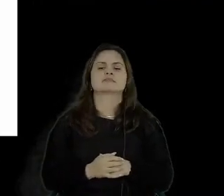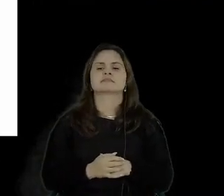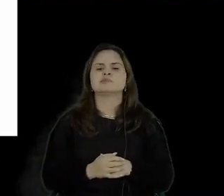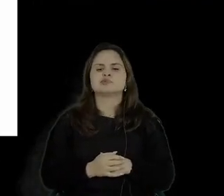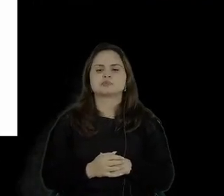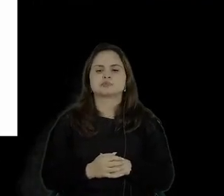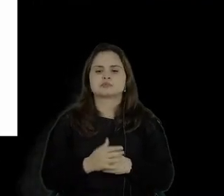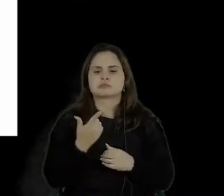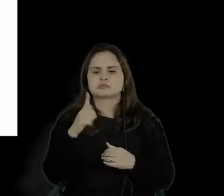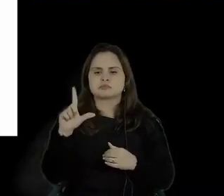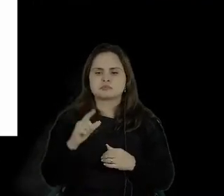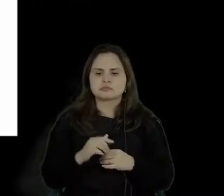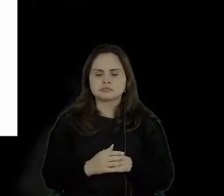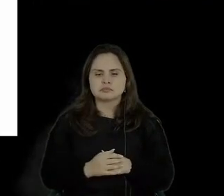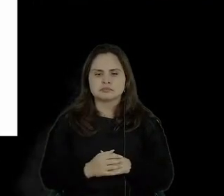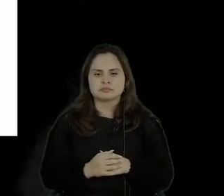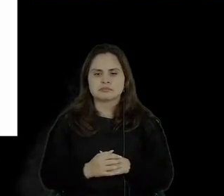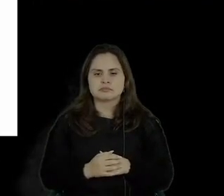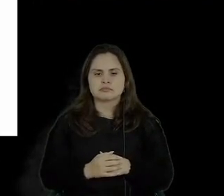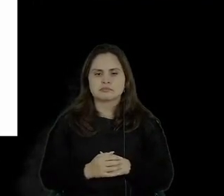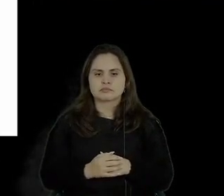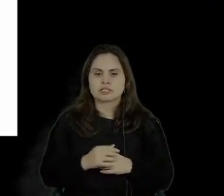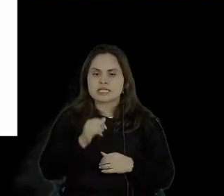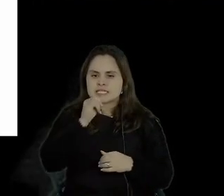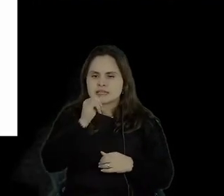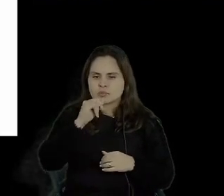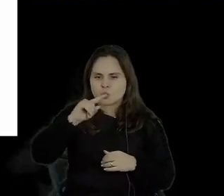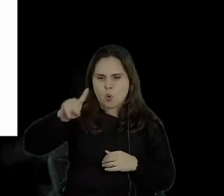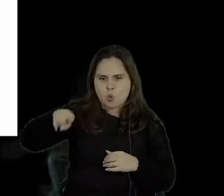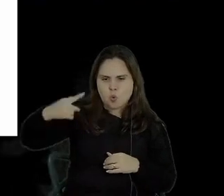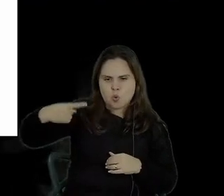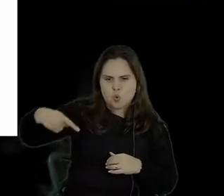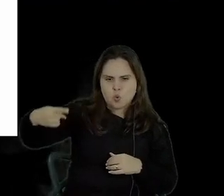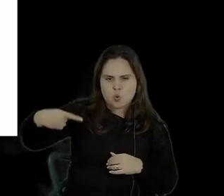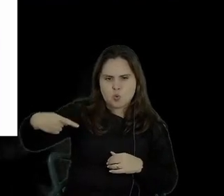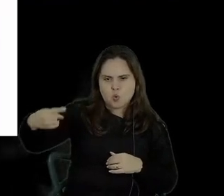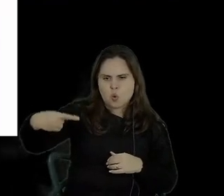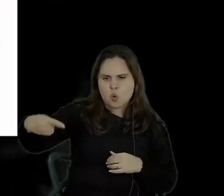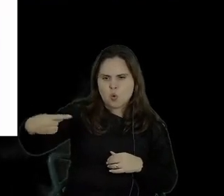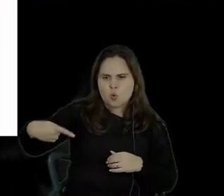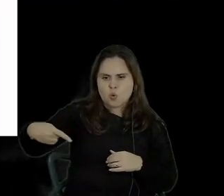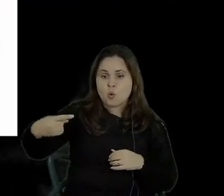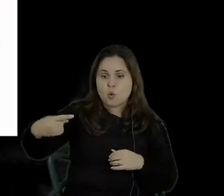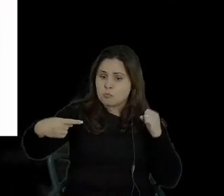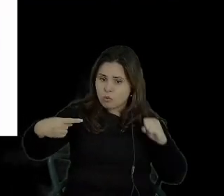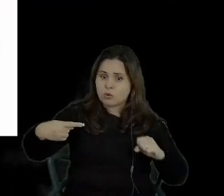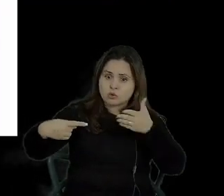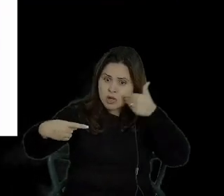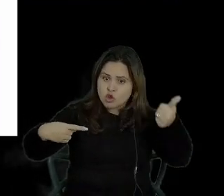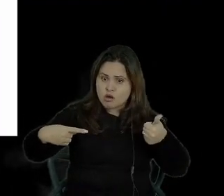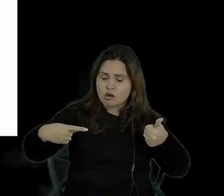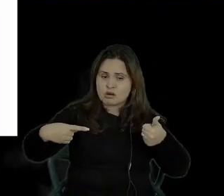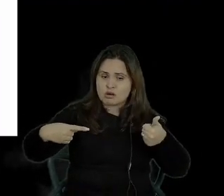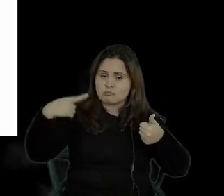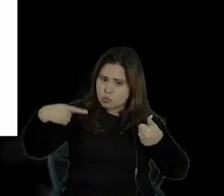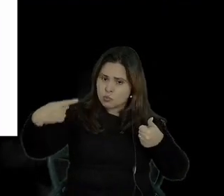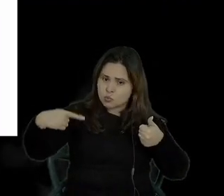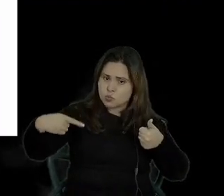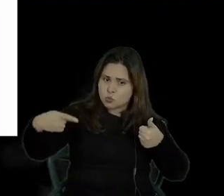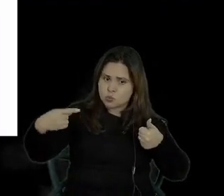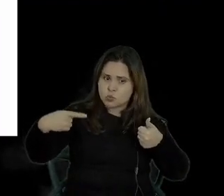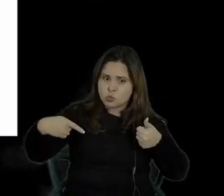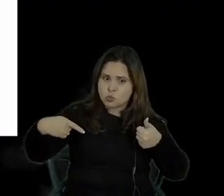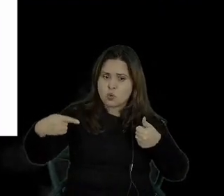Próximo. As hélices, por exemplo, de uma turbina. Eu posso melhorar para reduzir a quantidade de